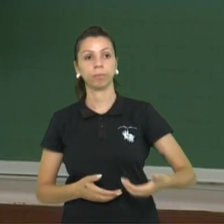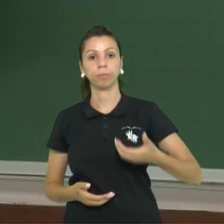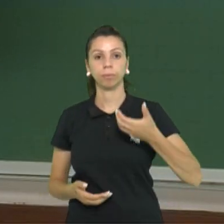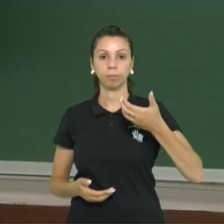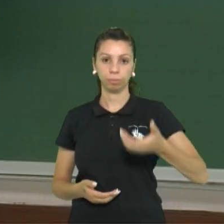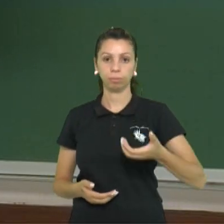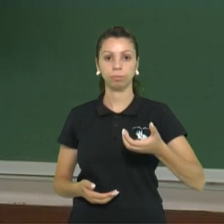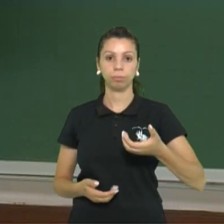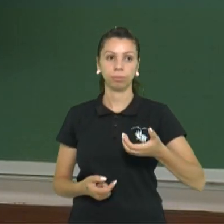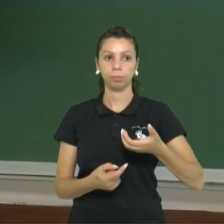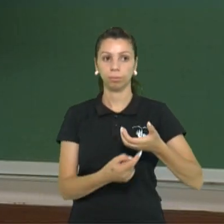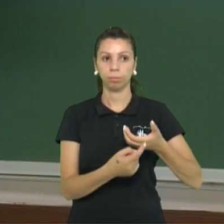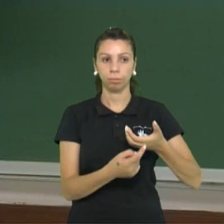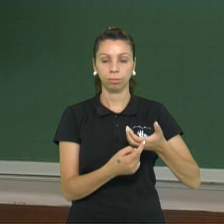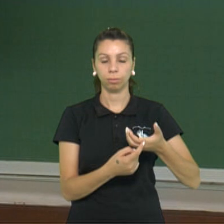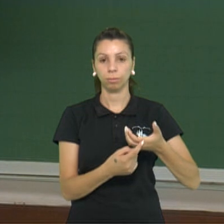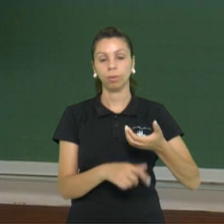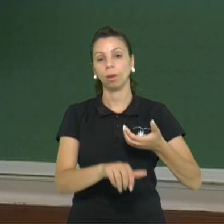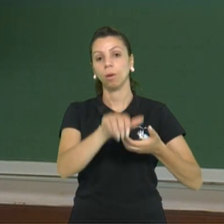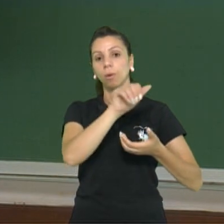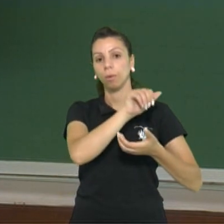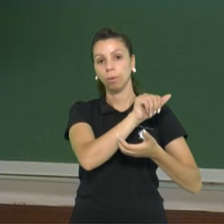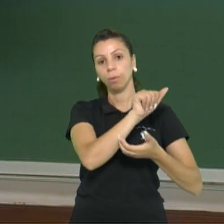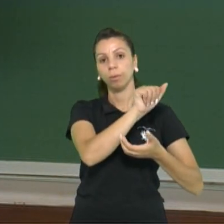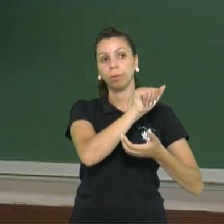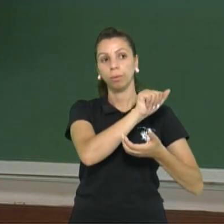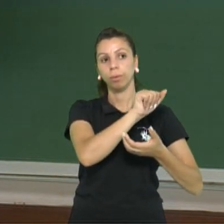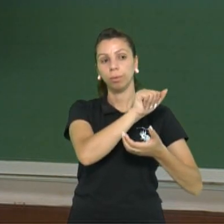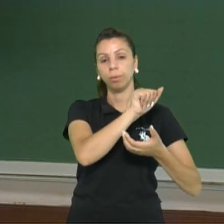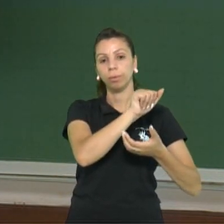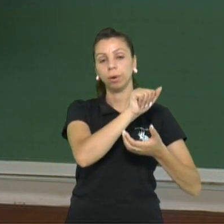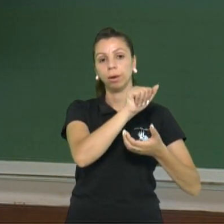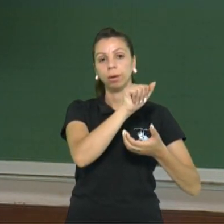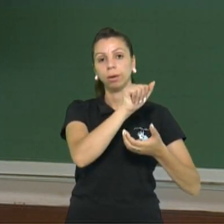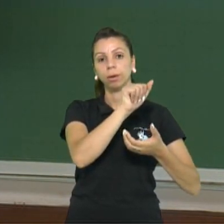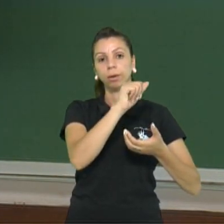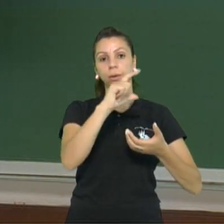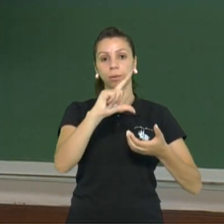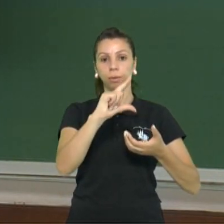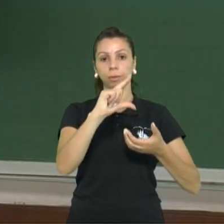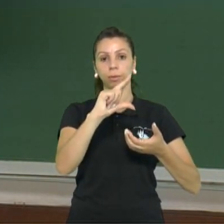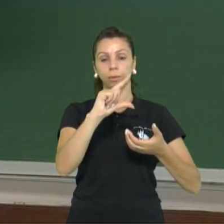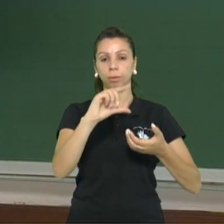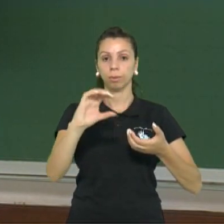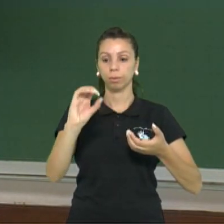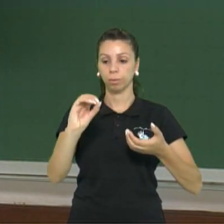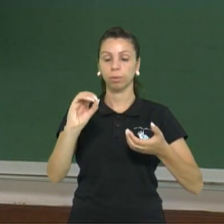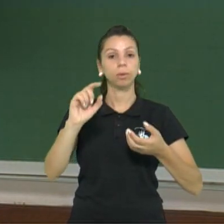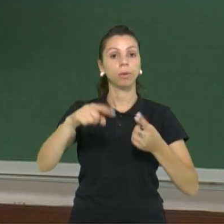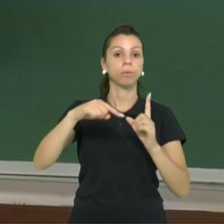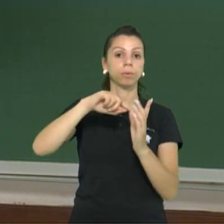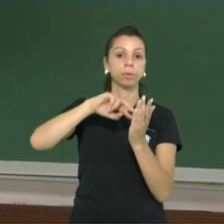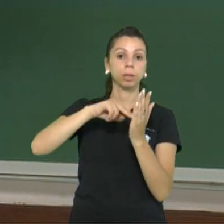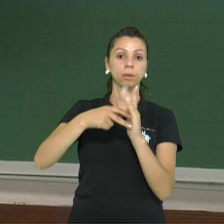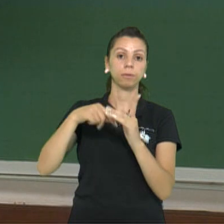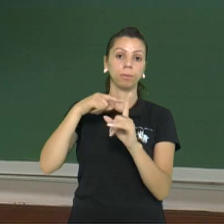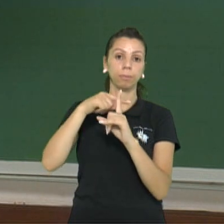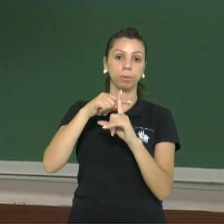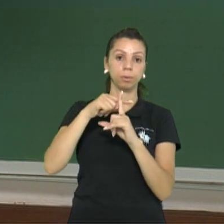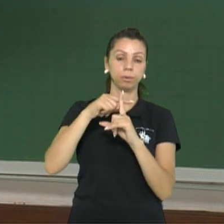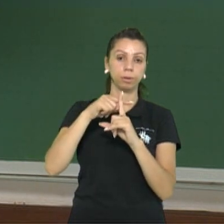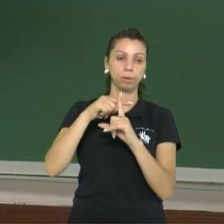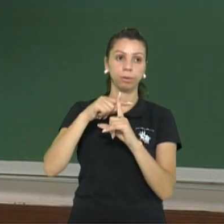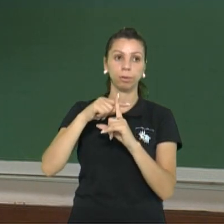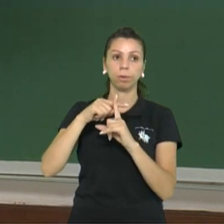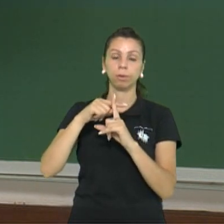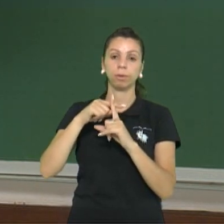cima. Esse A, coeficiente de x ao quadrado, é positivo. Então, quando você olha para a tua função, você já consegue dizer se ela